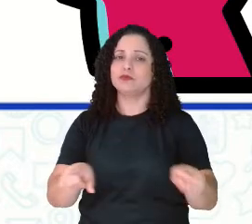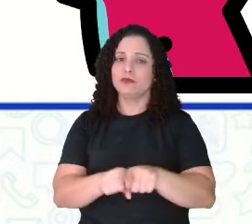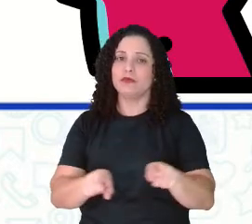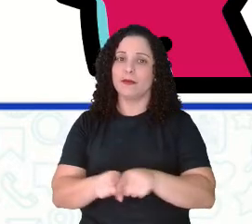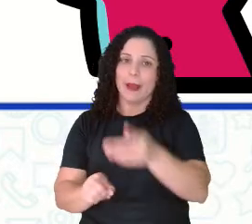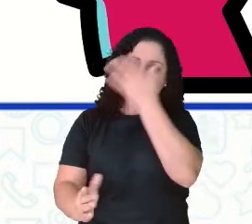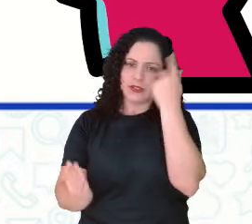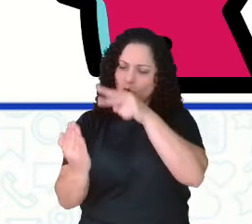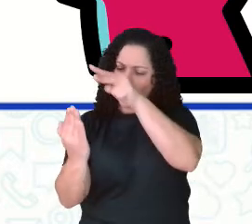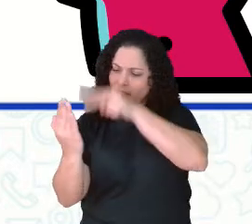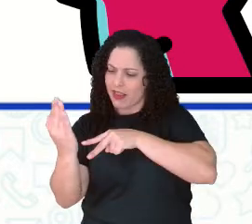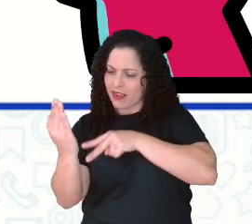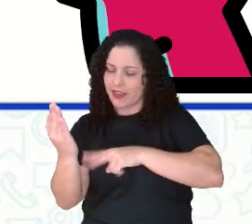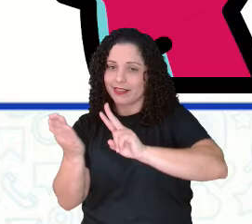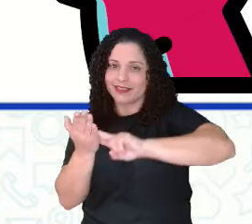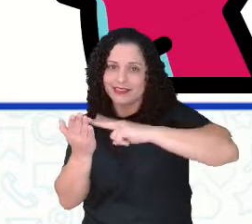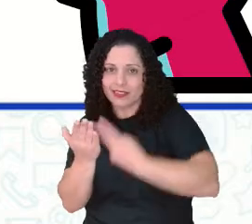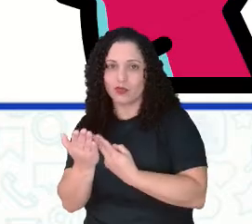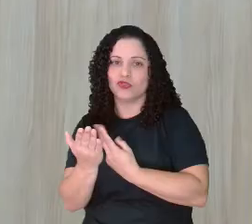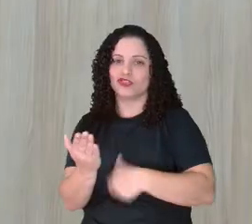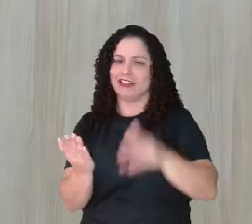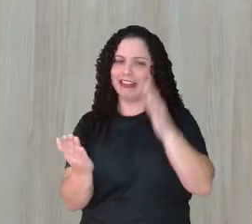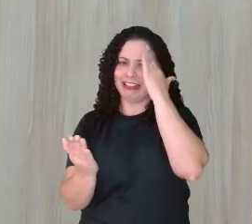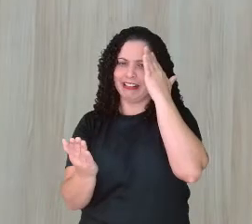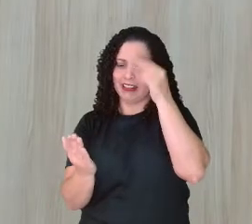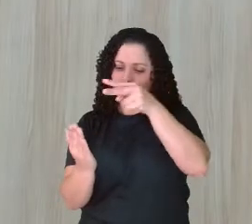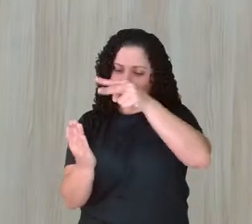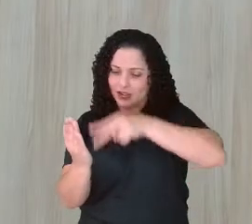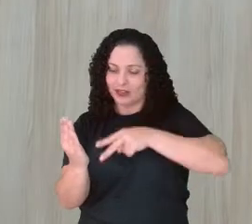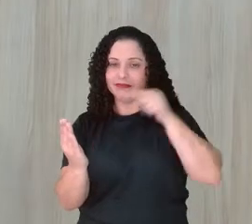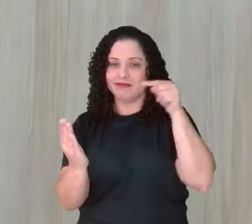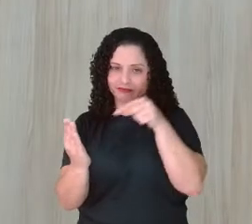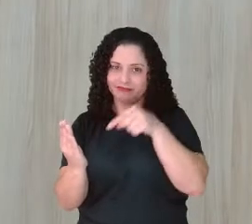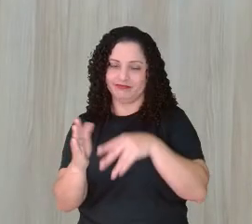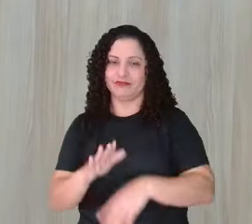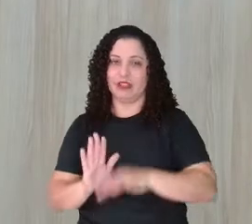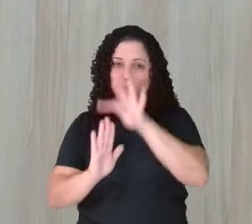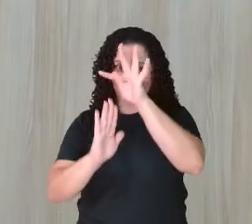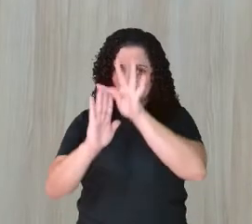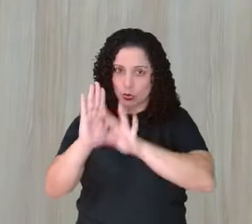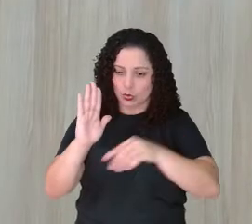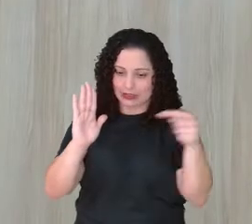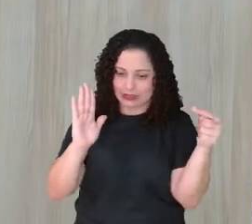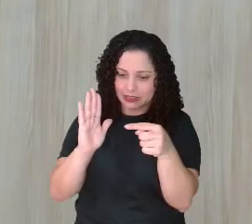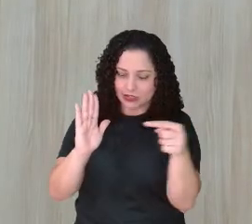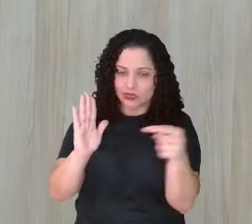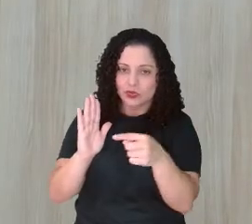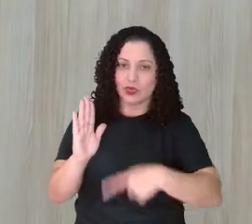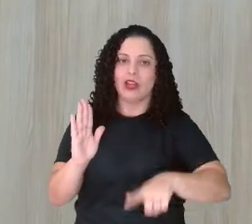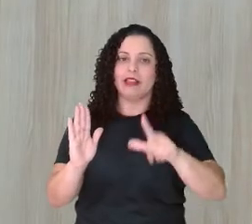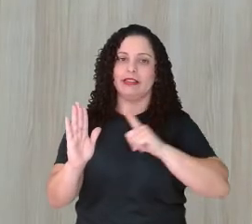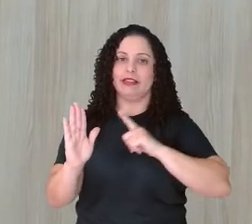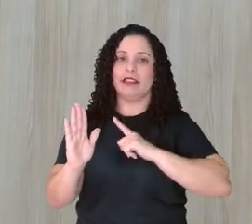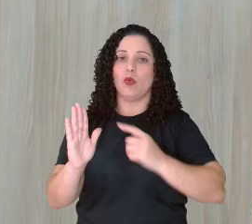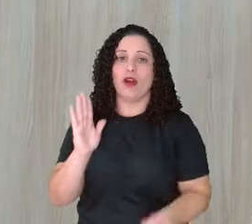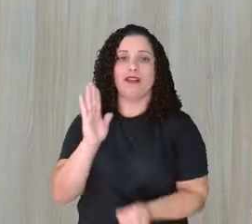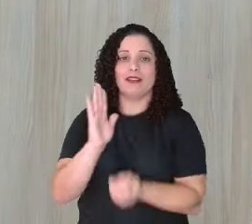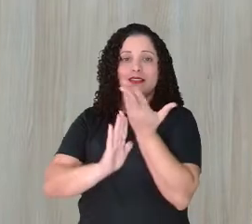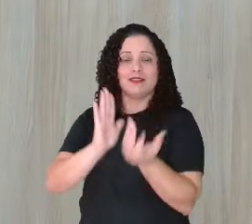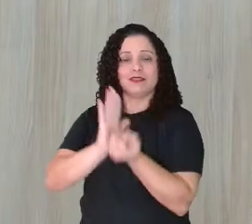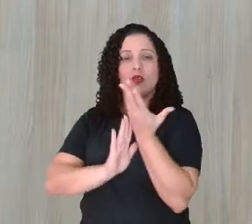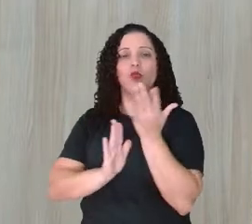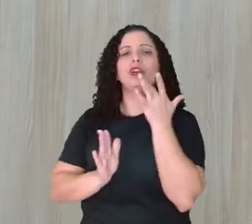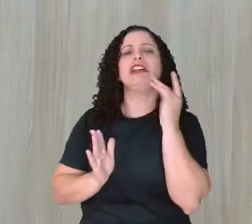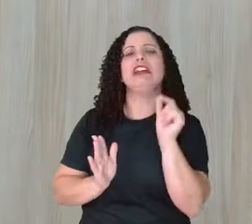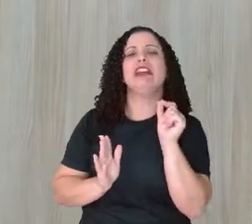por um leitor. Ou seja, o texto, né, tem aí uma produção. Quem é que produz